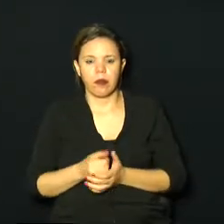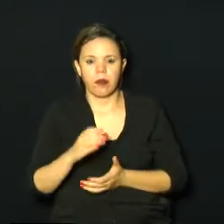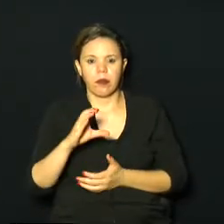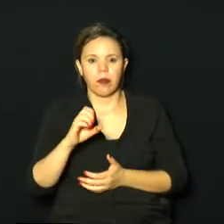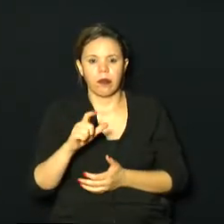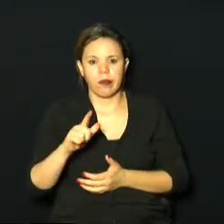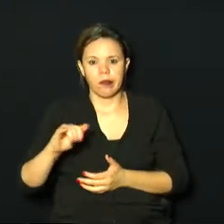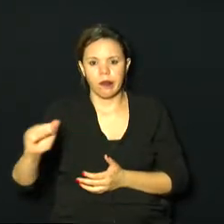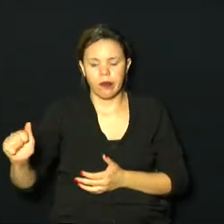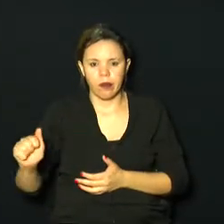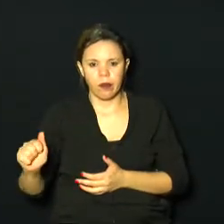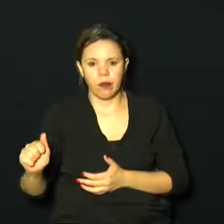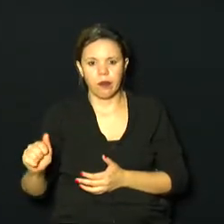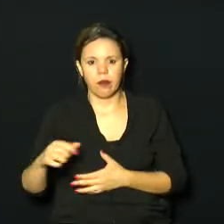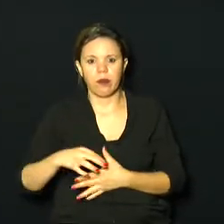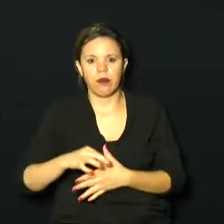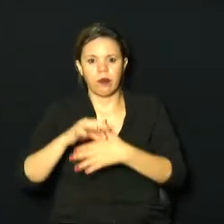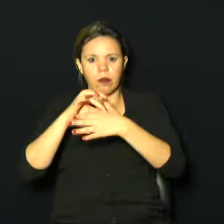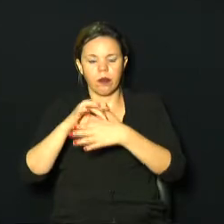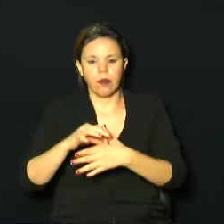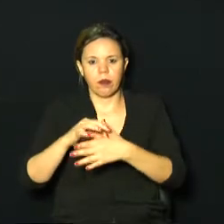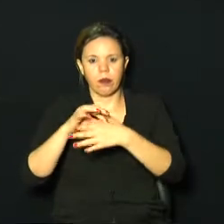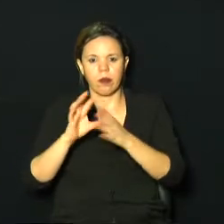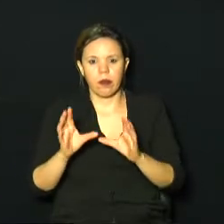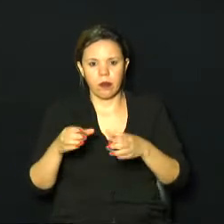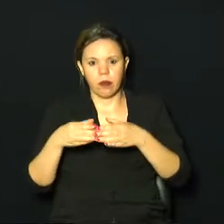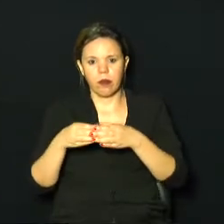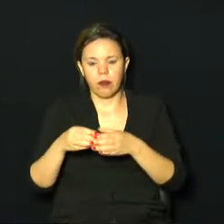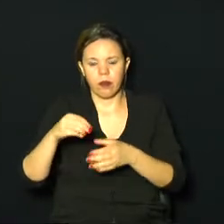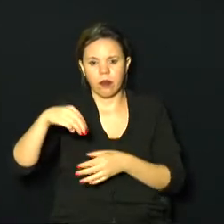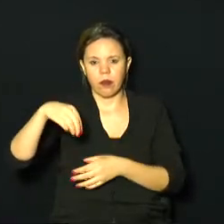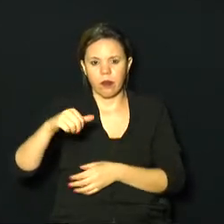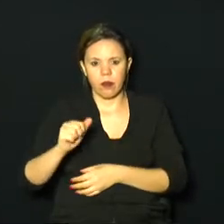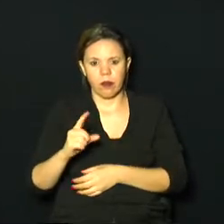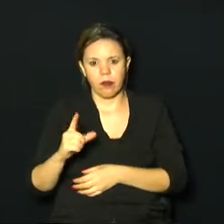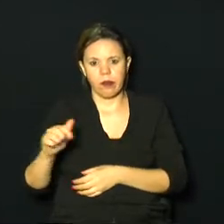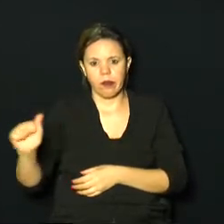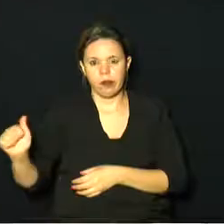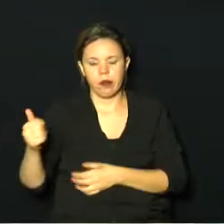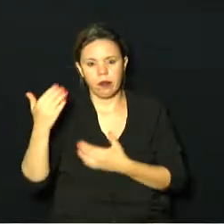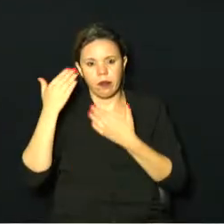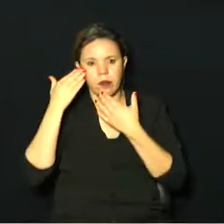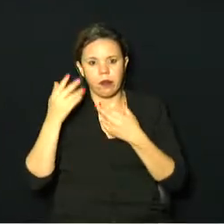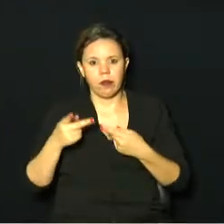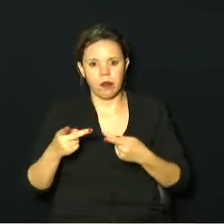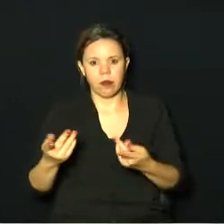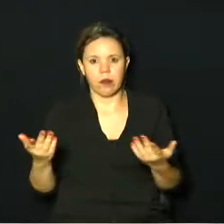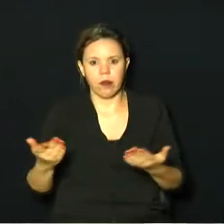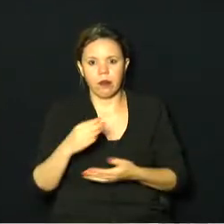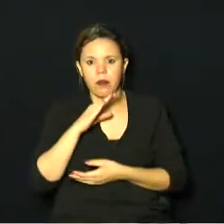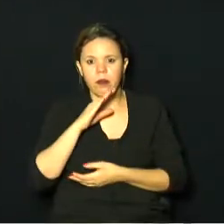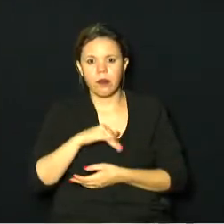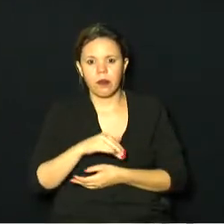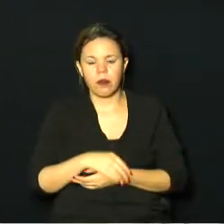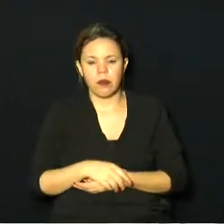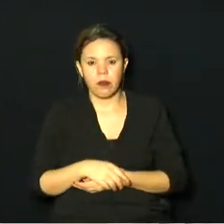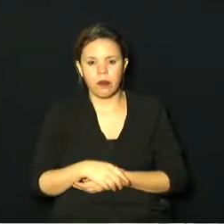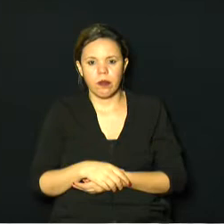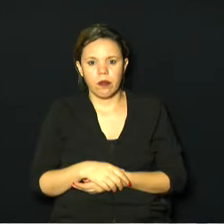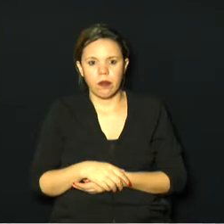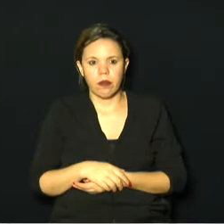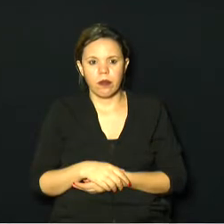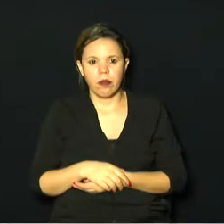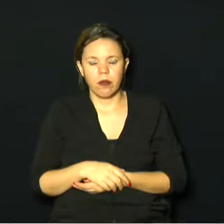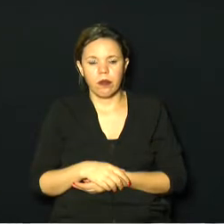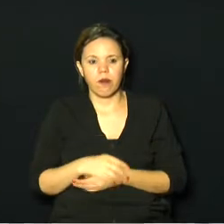Célia, sou uma das lideranças da comunidade Mandela, onde agradeço o convite nessa tarde de expor a